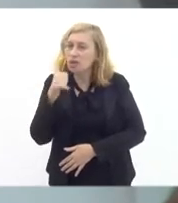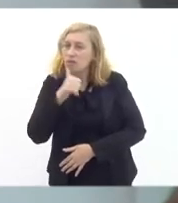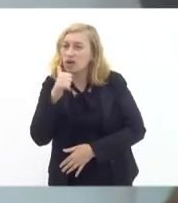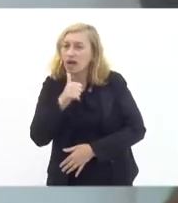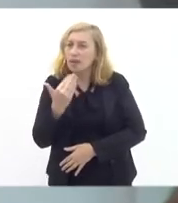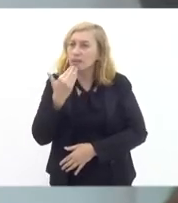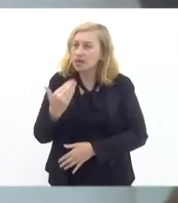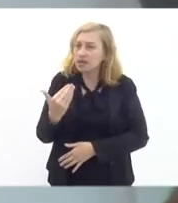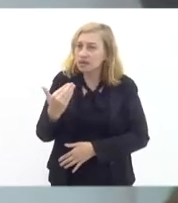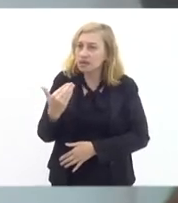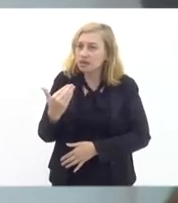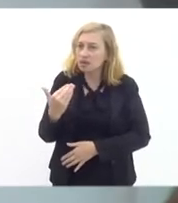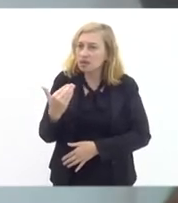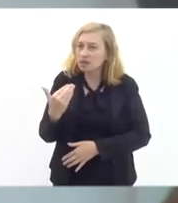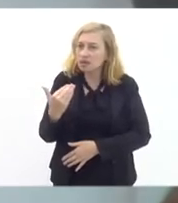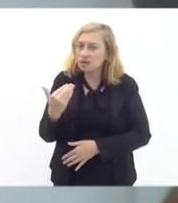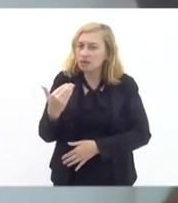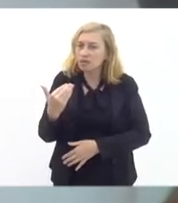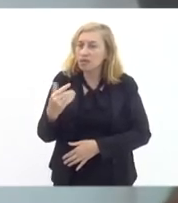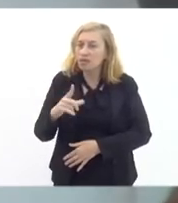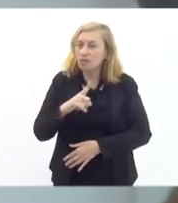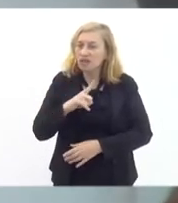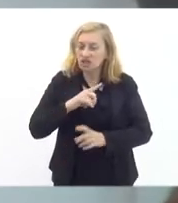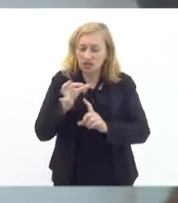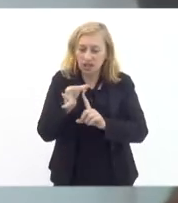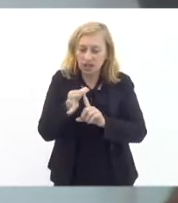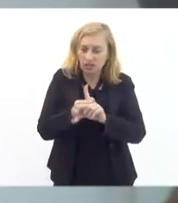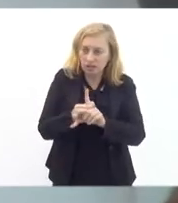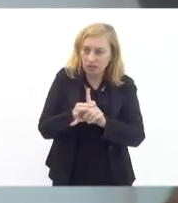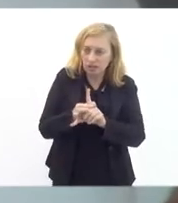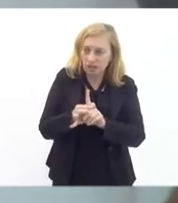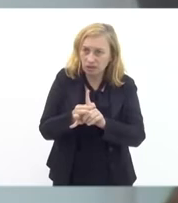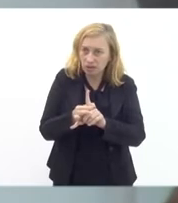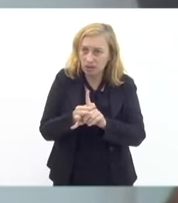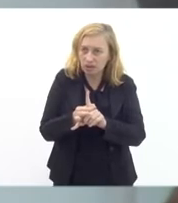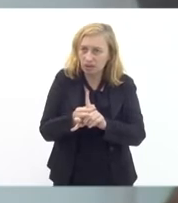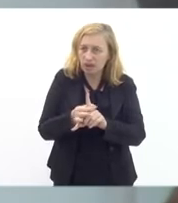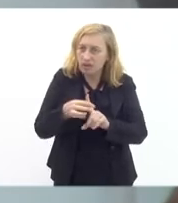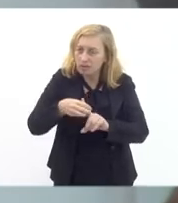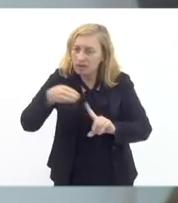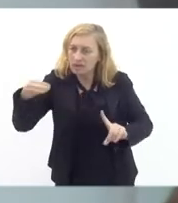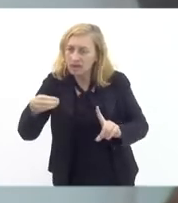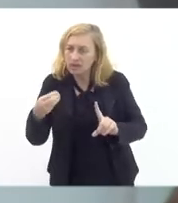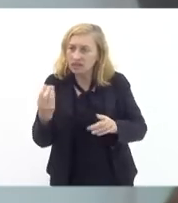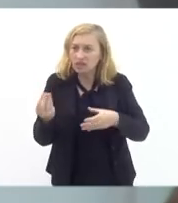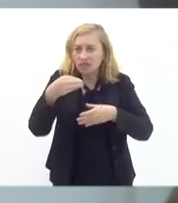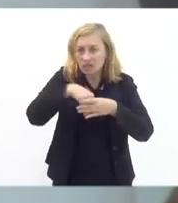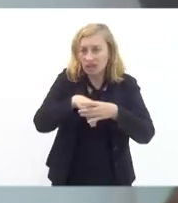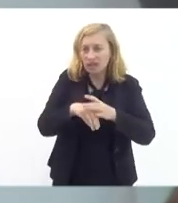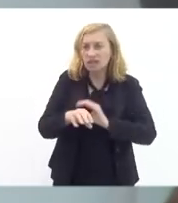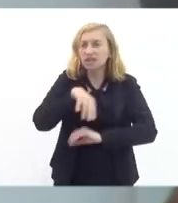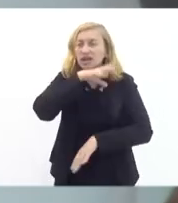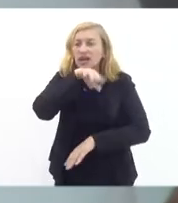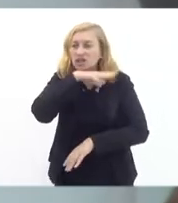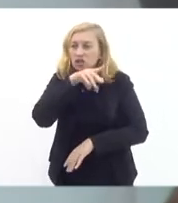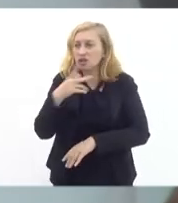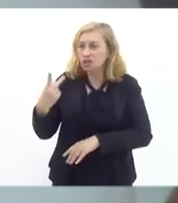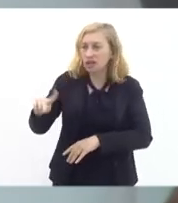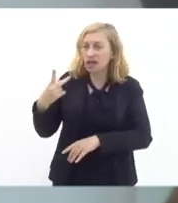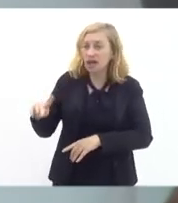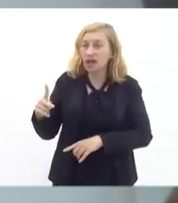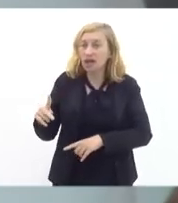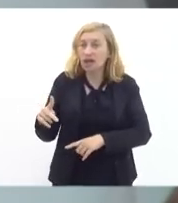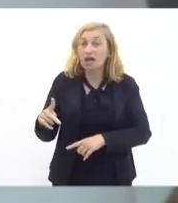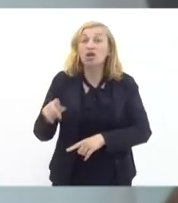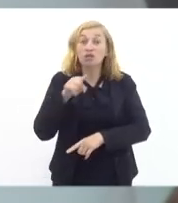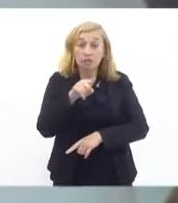foi o filho dela. Eu falei, senhora, se a senhora não denunciar o seu filho, amanhã a senhora vai voltar aqui de novo com o mesmo problema. Se a senhora